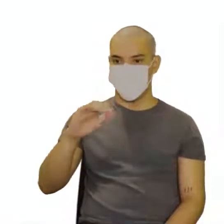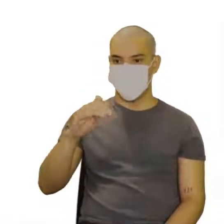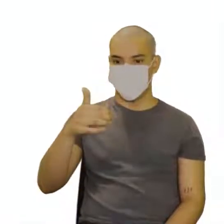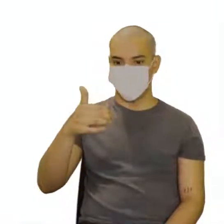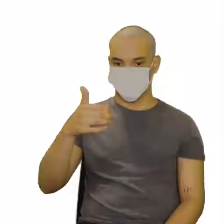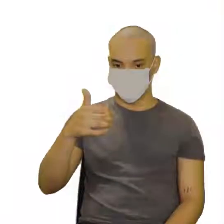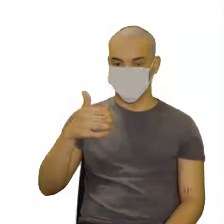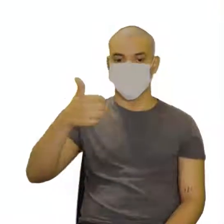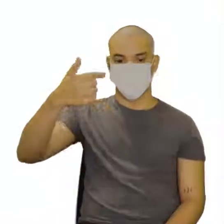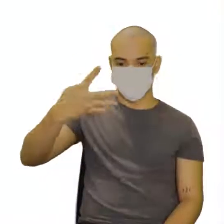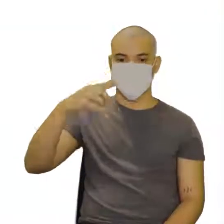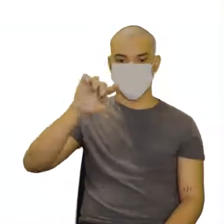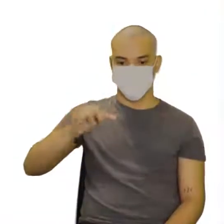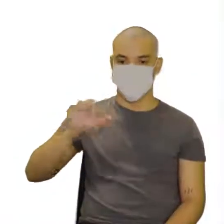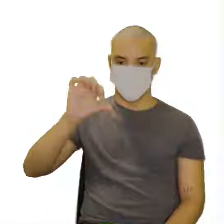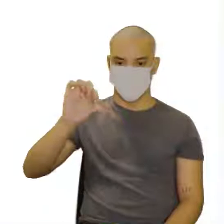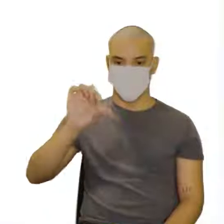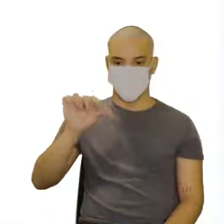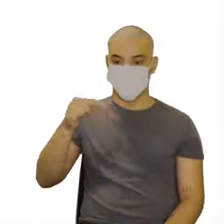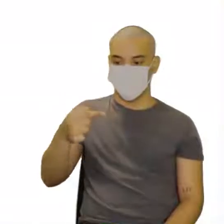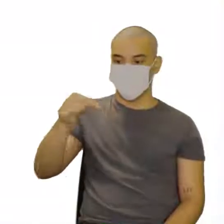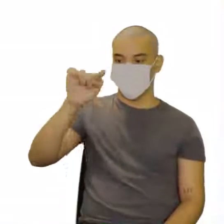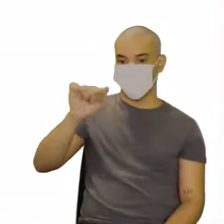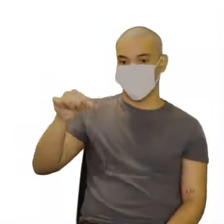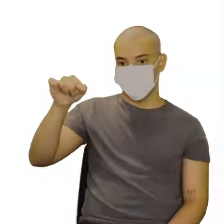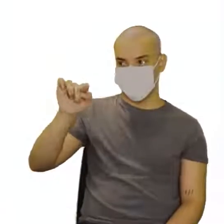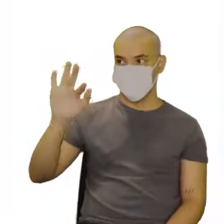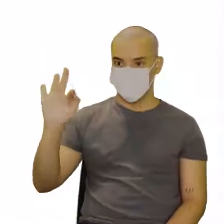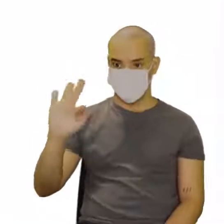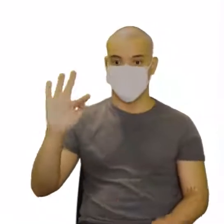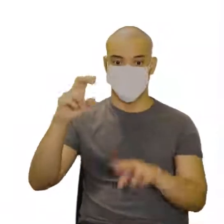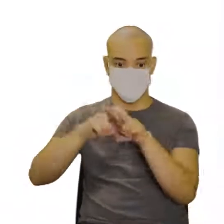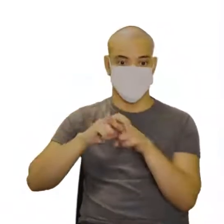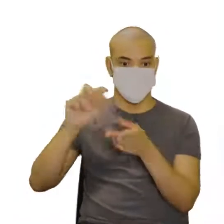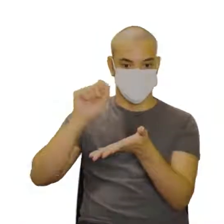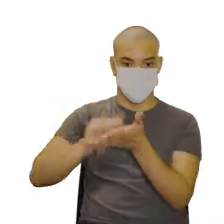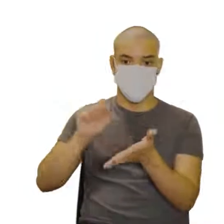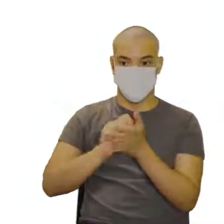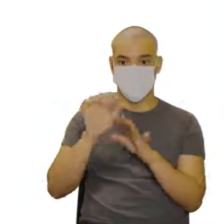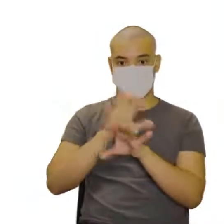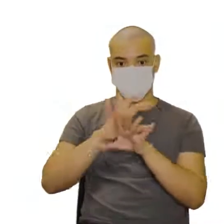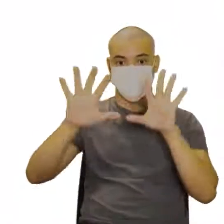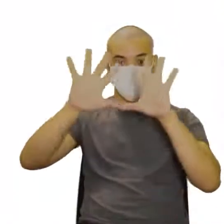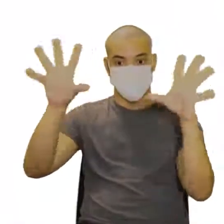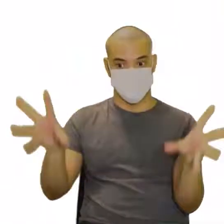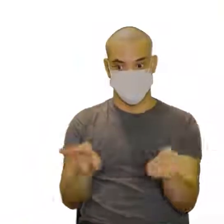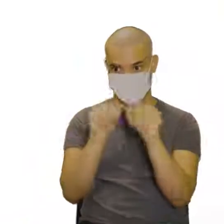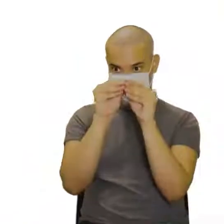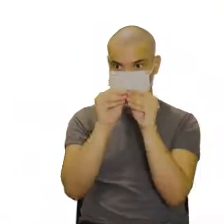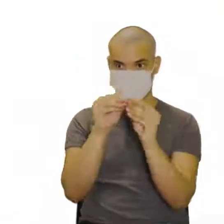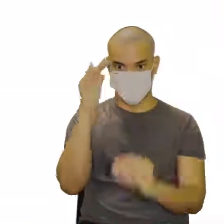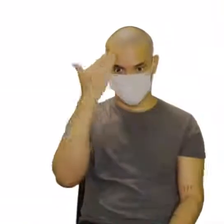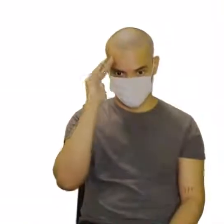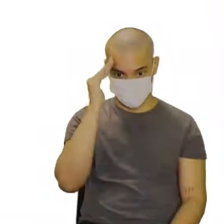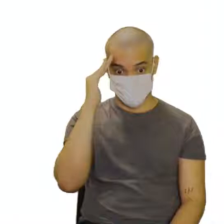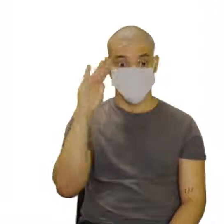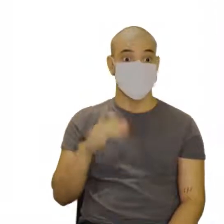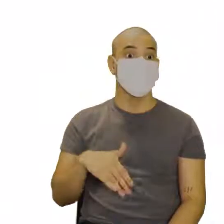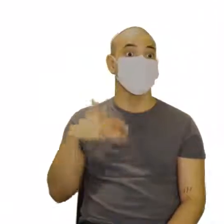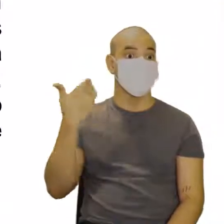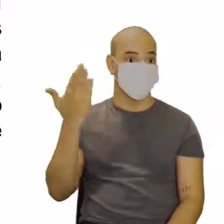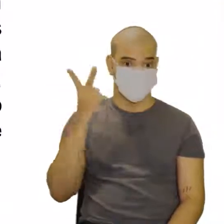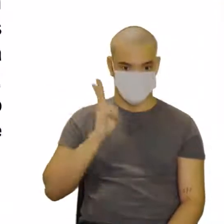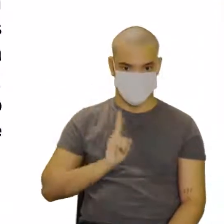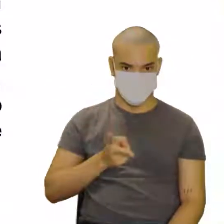Microfaraday. Entendido isso? É para isso que serve, olha só, você escrever dessa forma aqui. Entendido? Bom, galerinha,